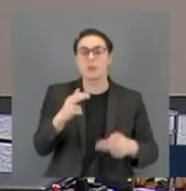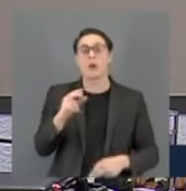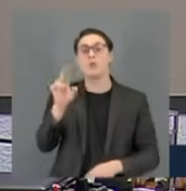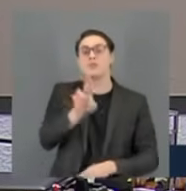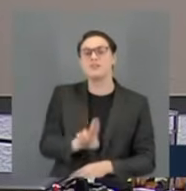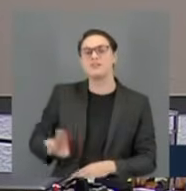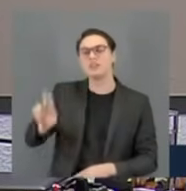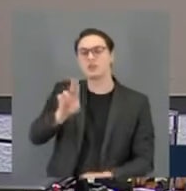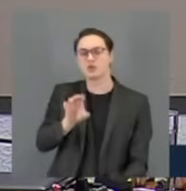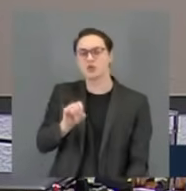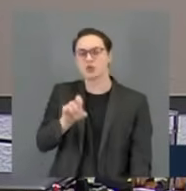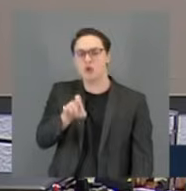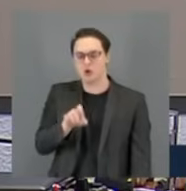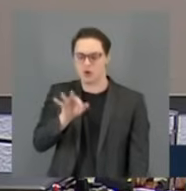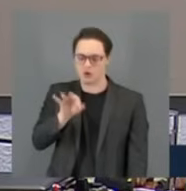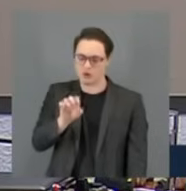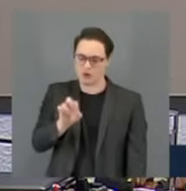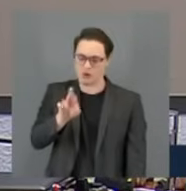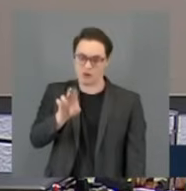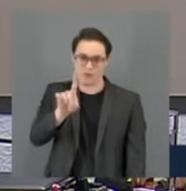Oxford estava